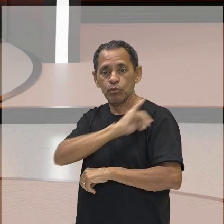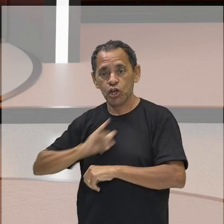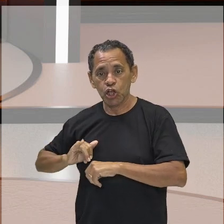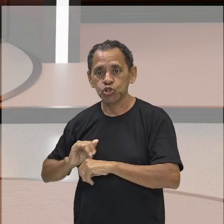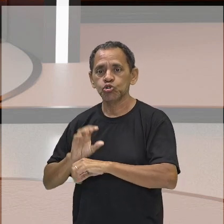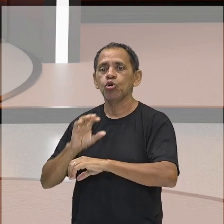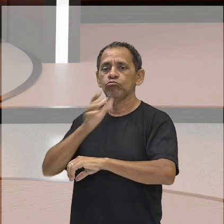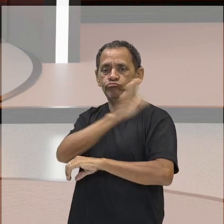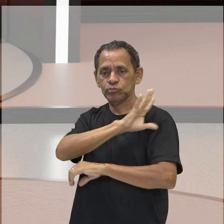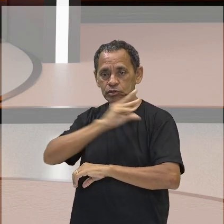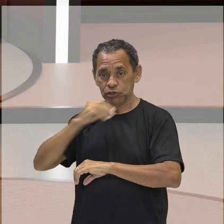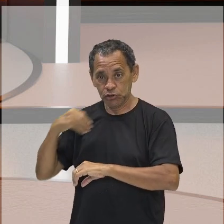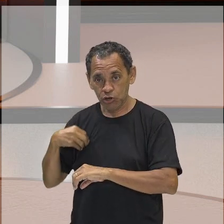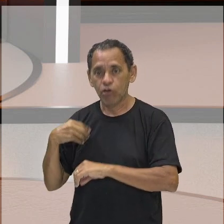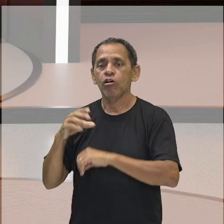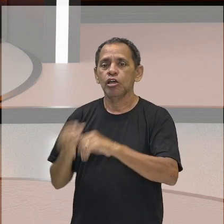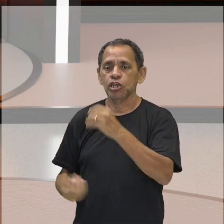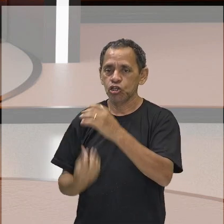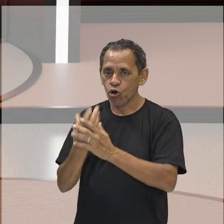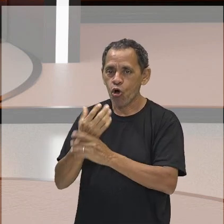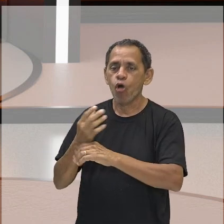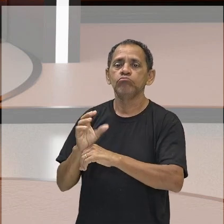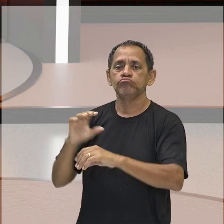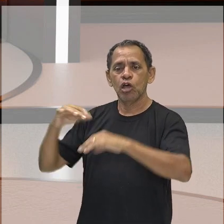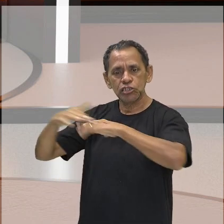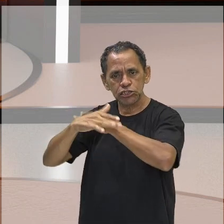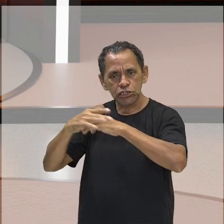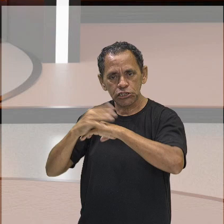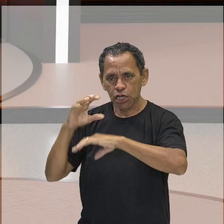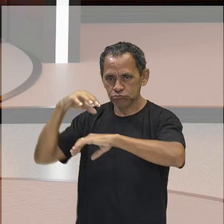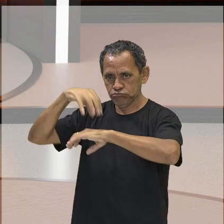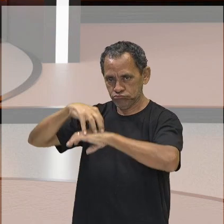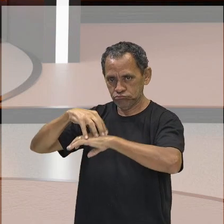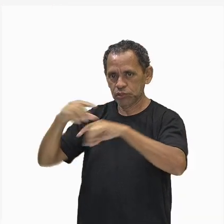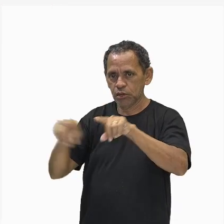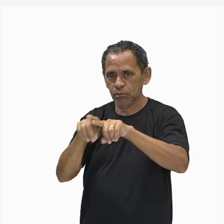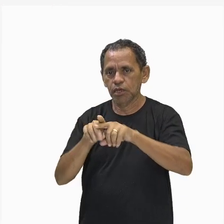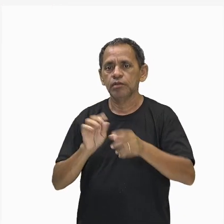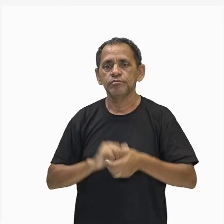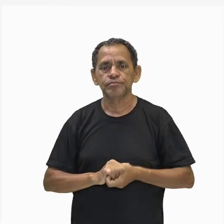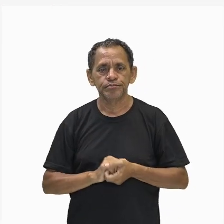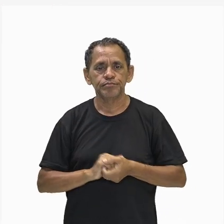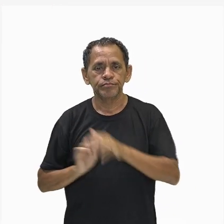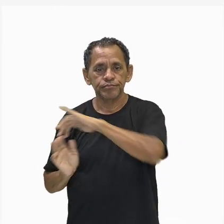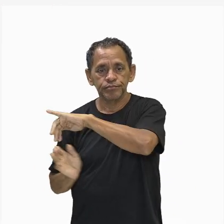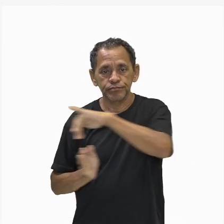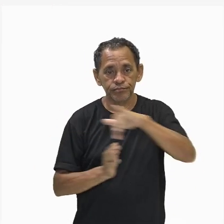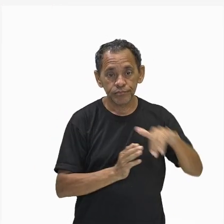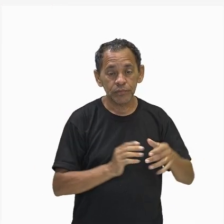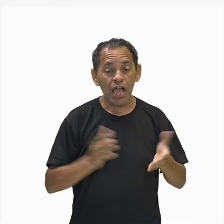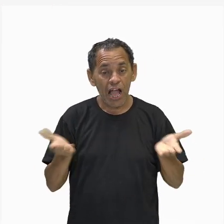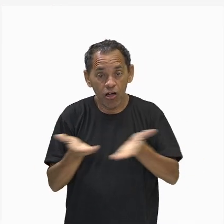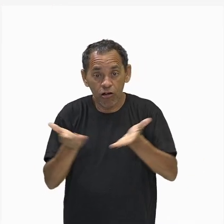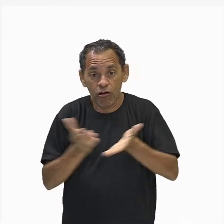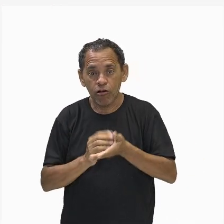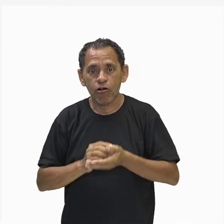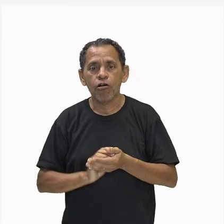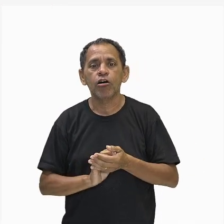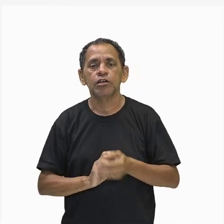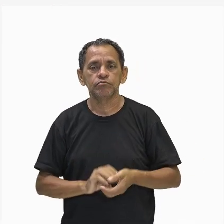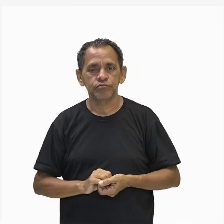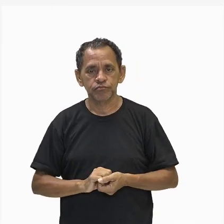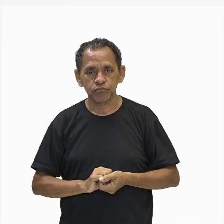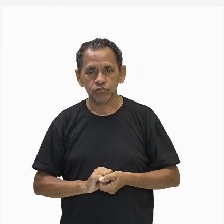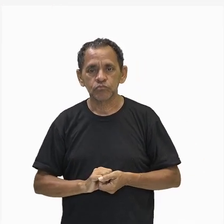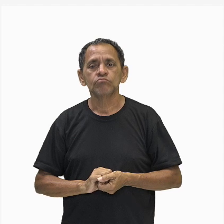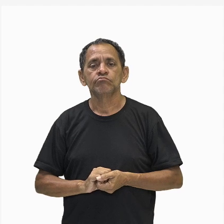Constantinopla. É o que? A cidade construída aí por Constantino, tá? Então, olha só, vamos falar agora sobre um outro governo que é,